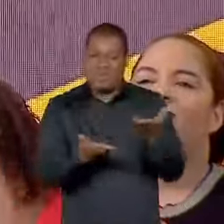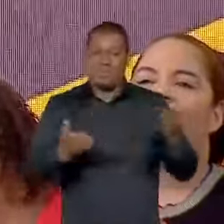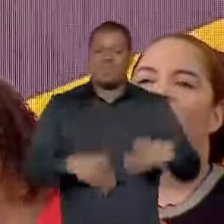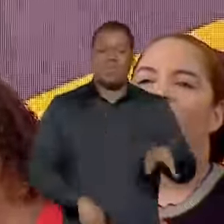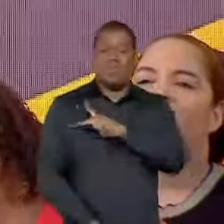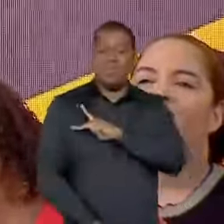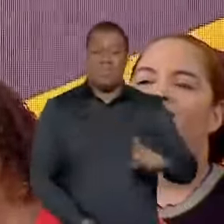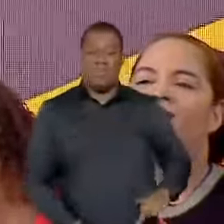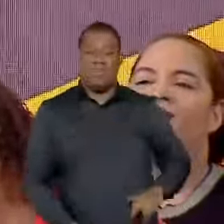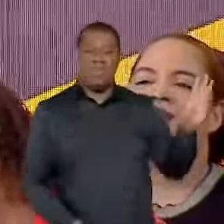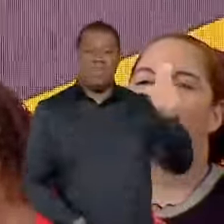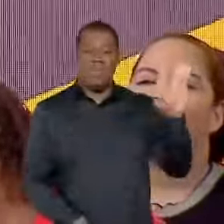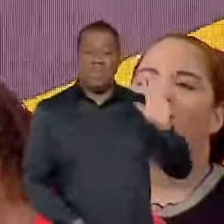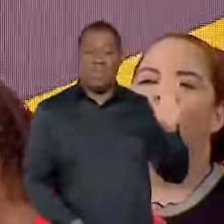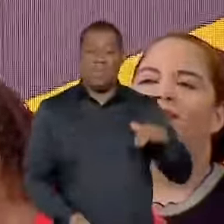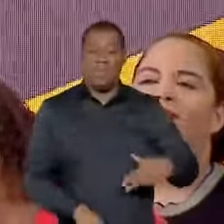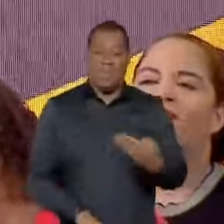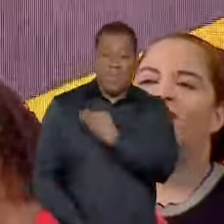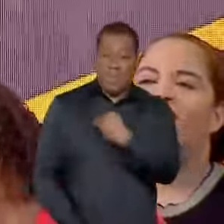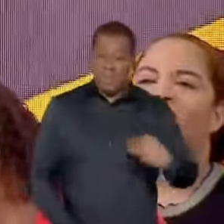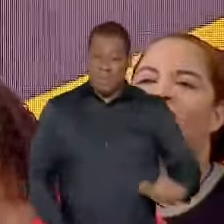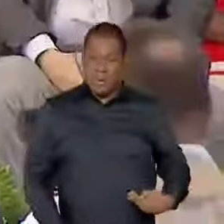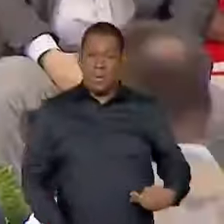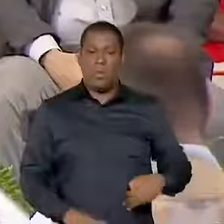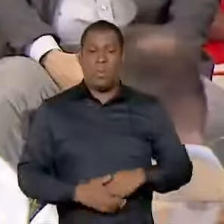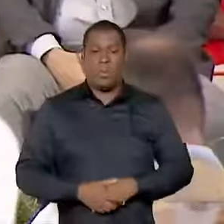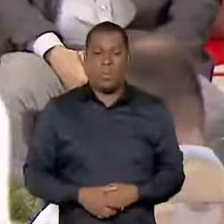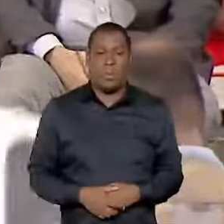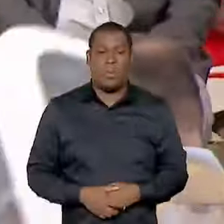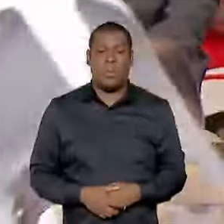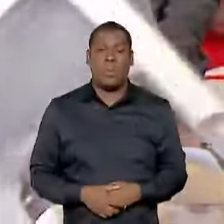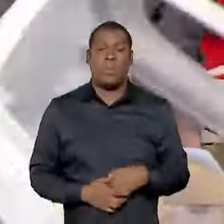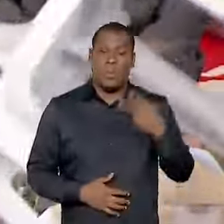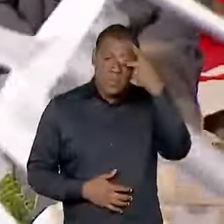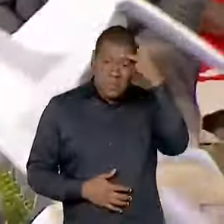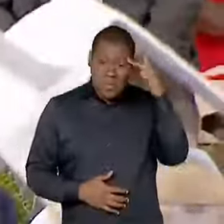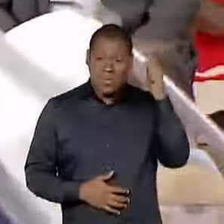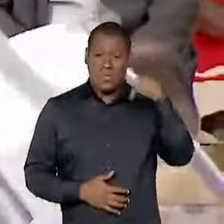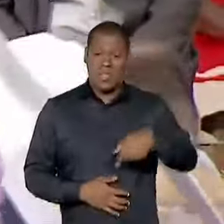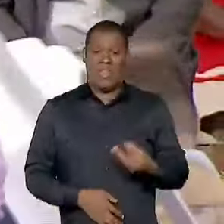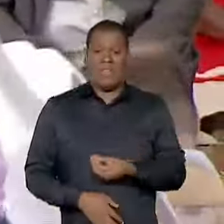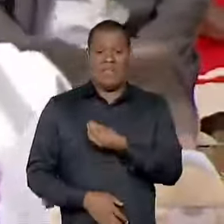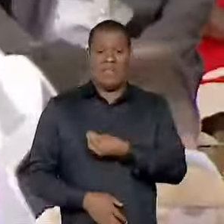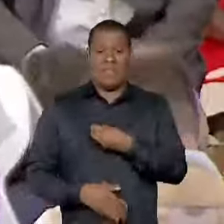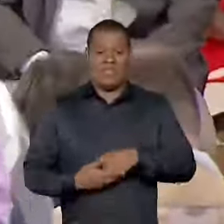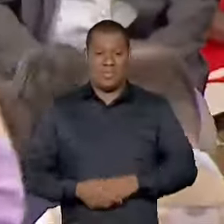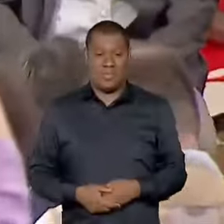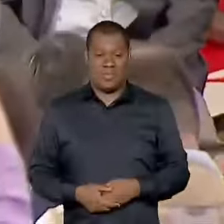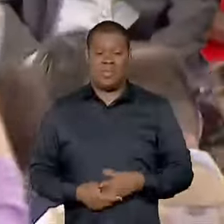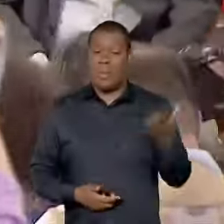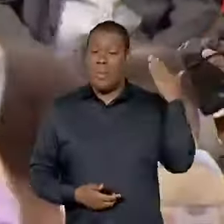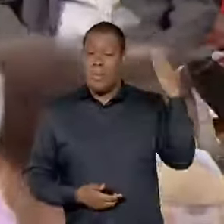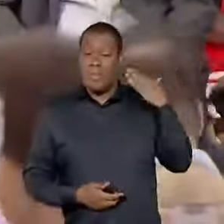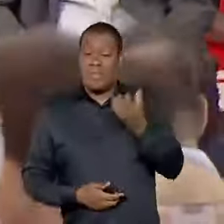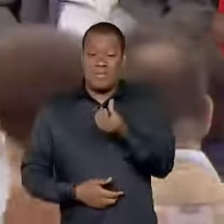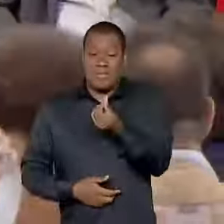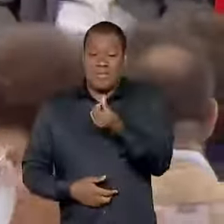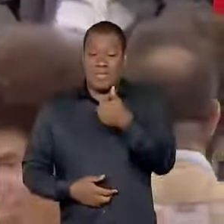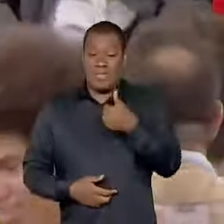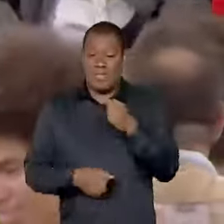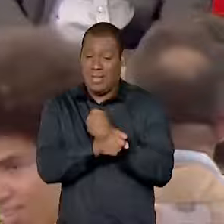presidente Lula, ministros, ministras, demais presentes. Há 61 anos